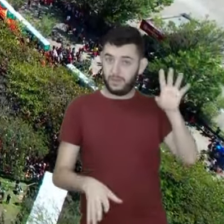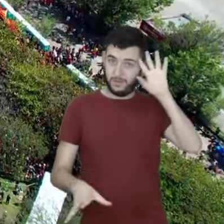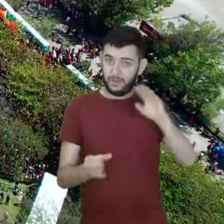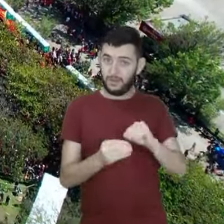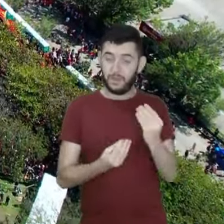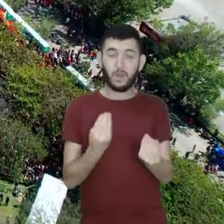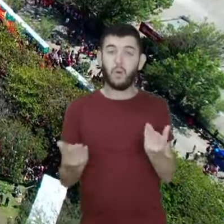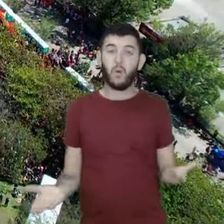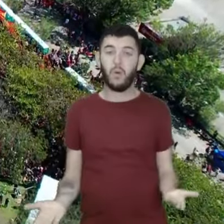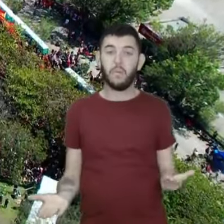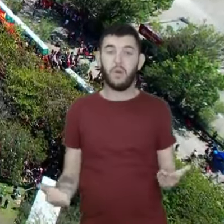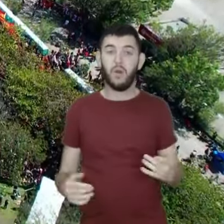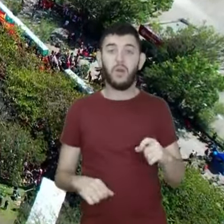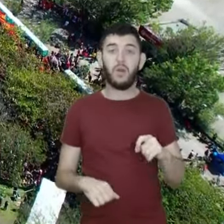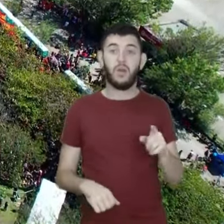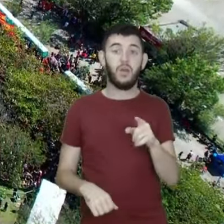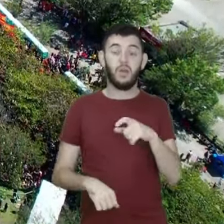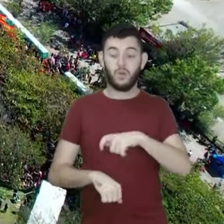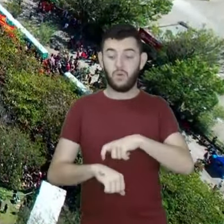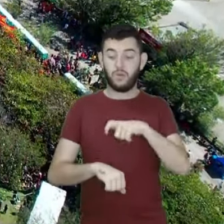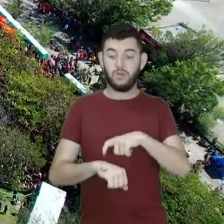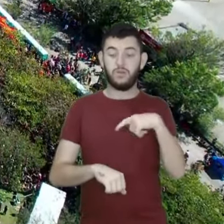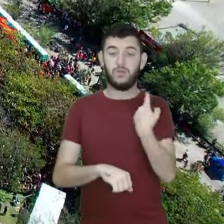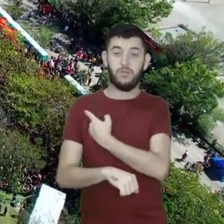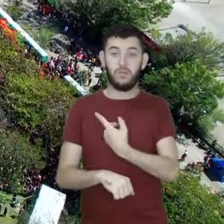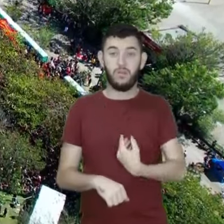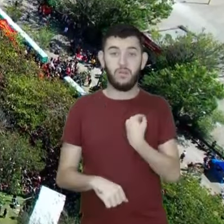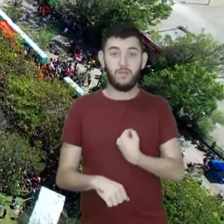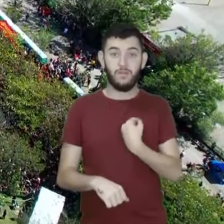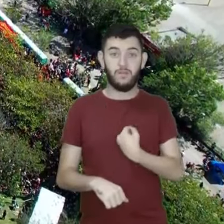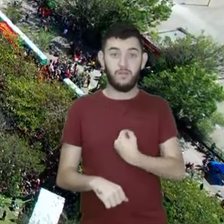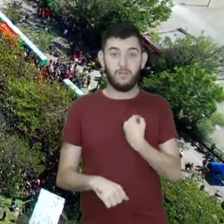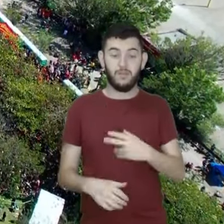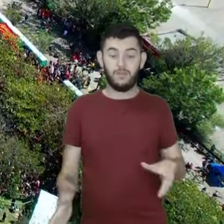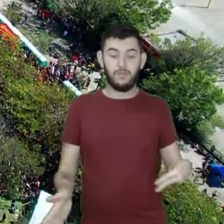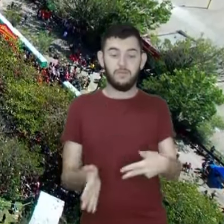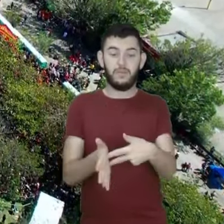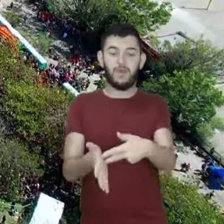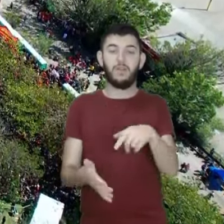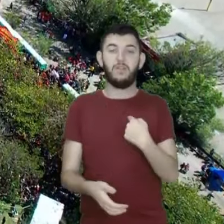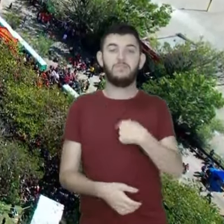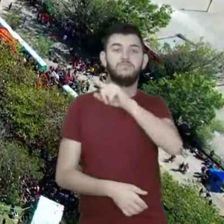vamos fazer é revogar os decretos do sigilo.